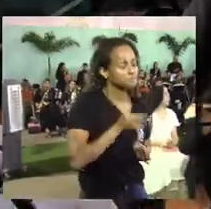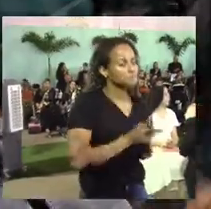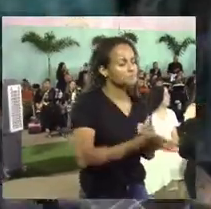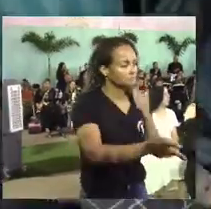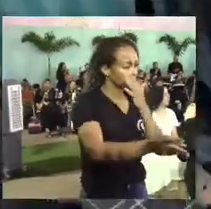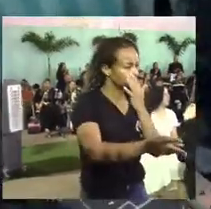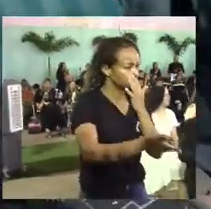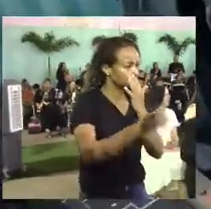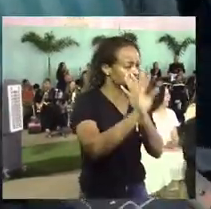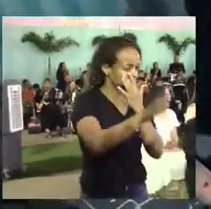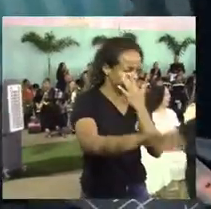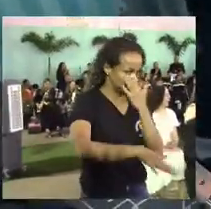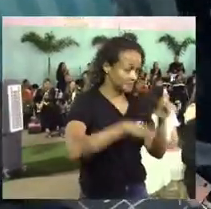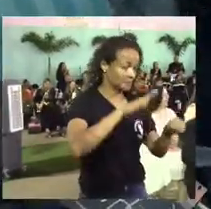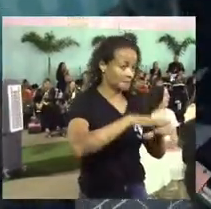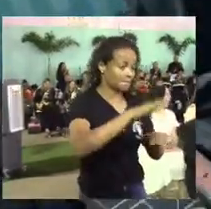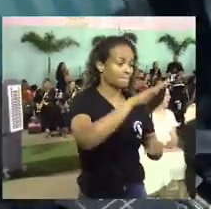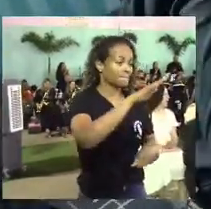Jesus